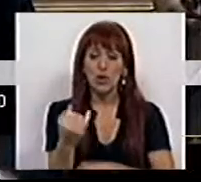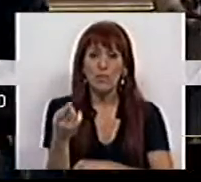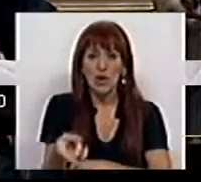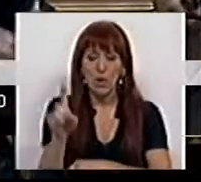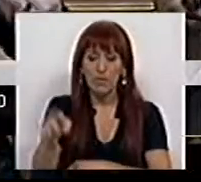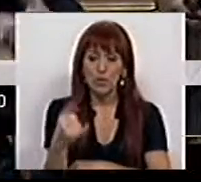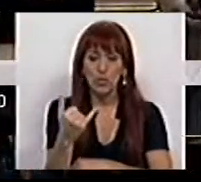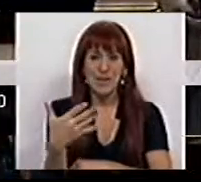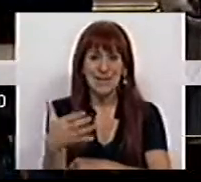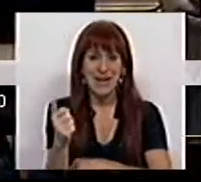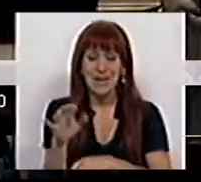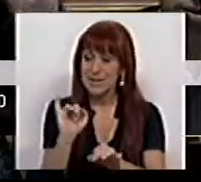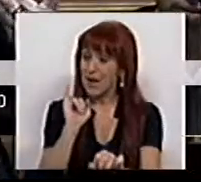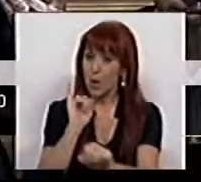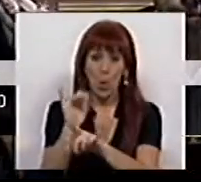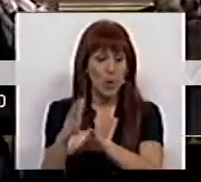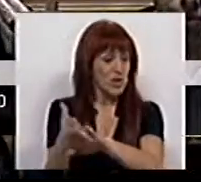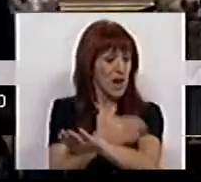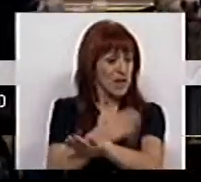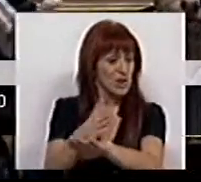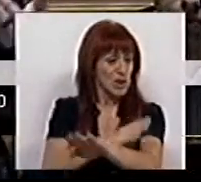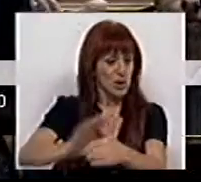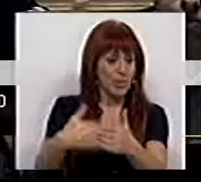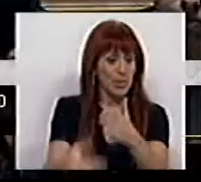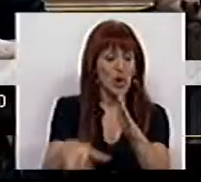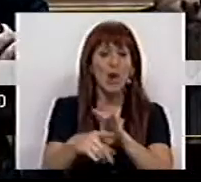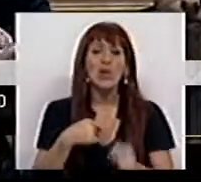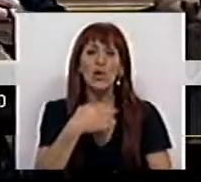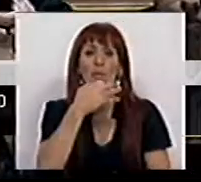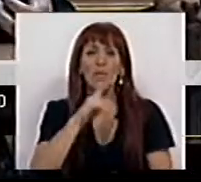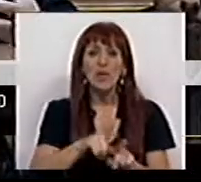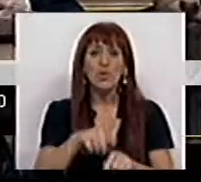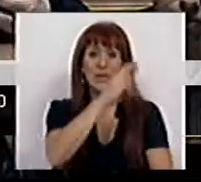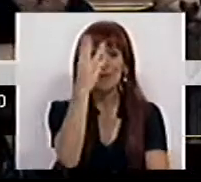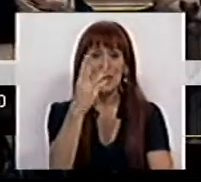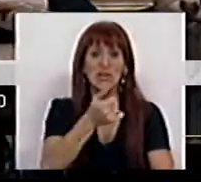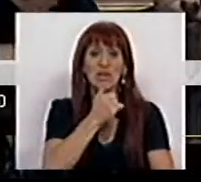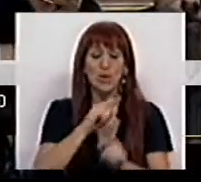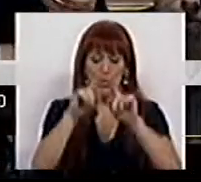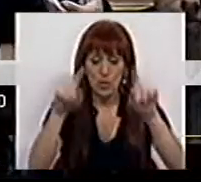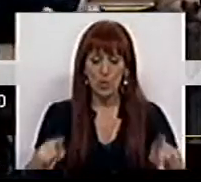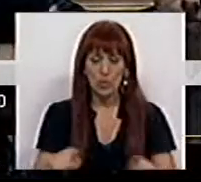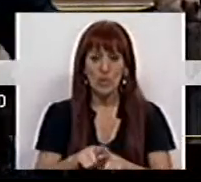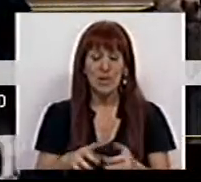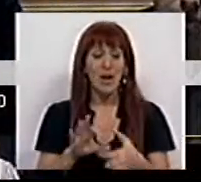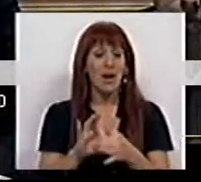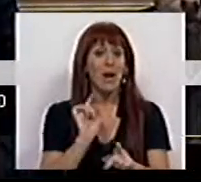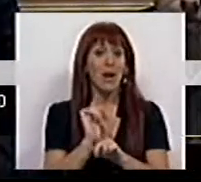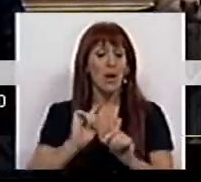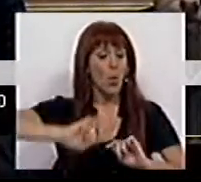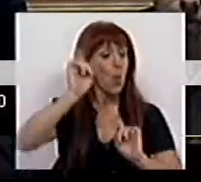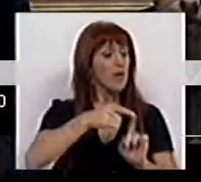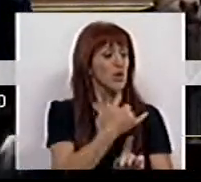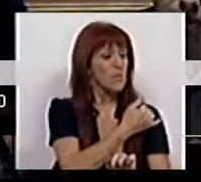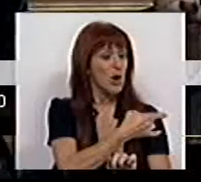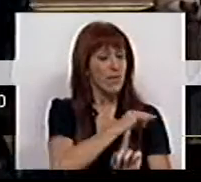4/2009-315, tal como as demais e anteriores propostas de lei. Nós estamos a falar de 3 decisões-quadro que se reportam ao ano de